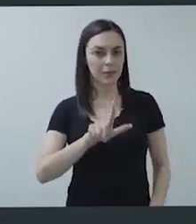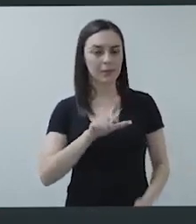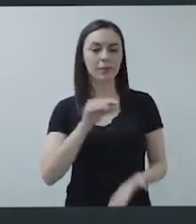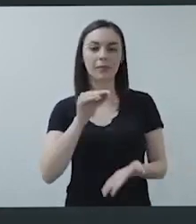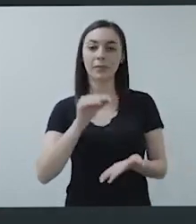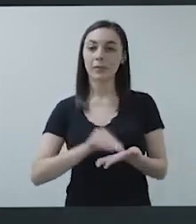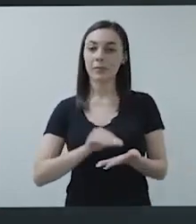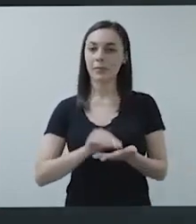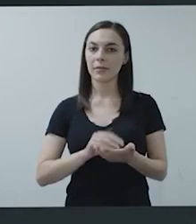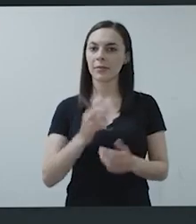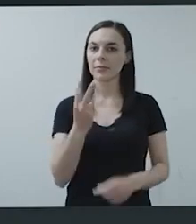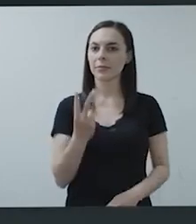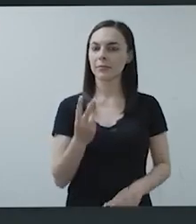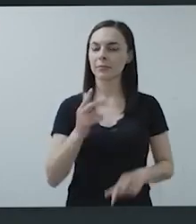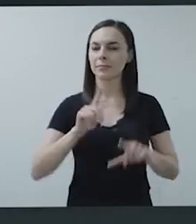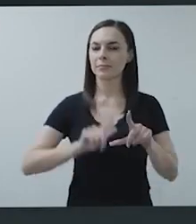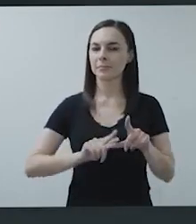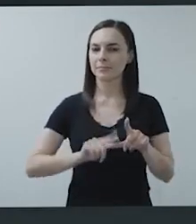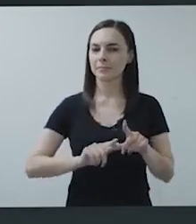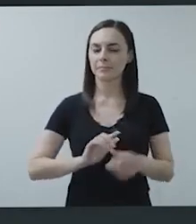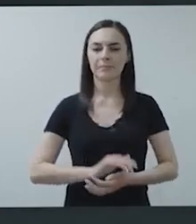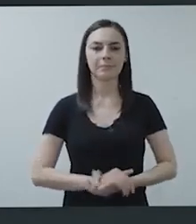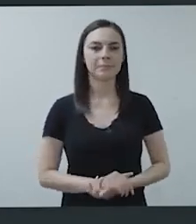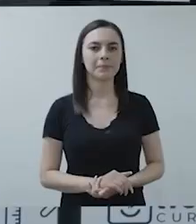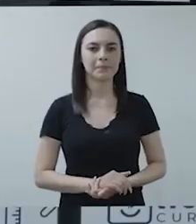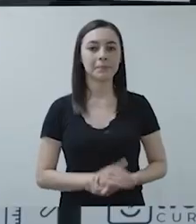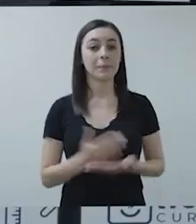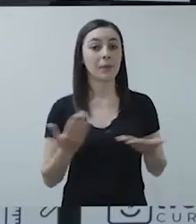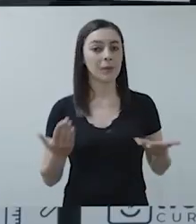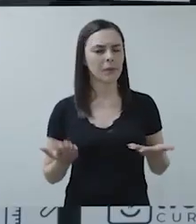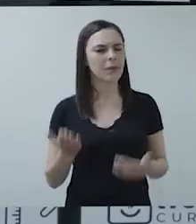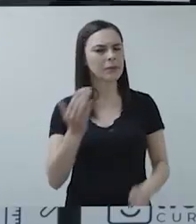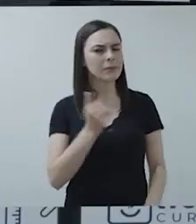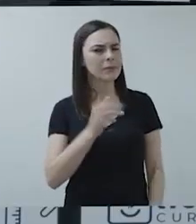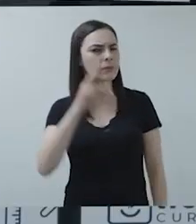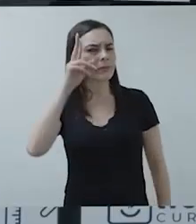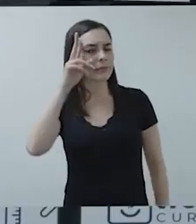aqui as duas letras. Então vamos lembrar.